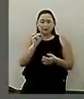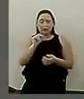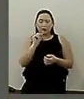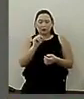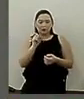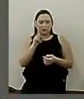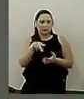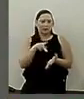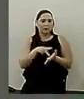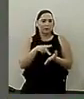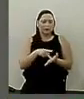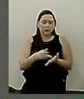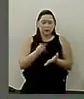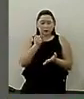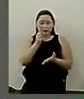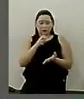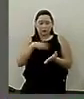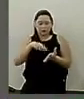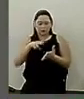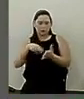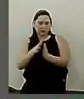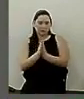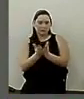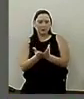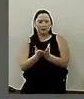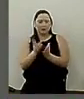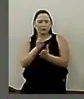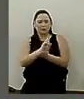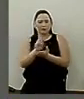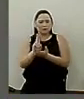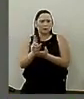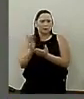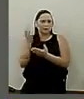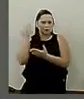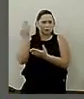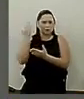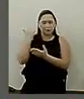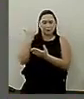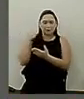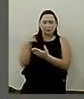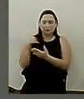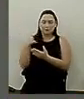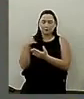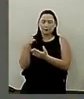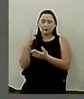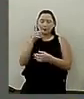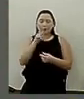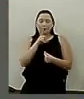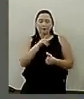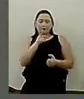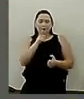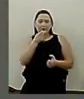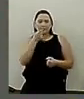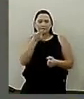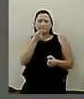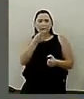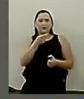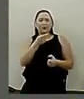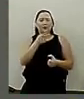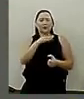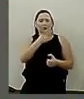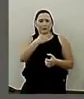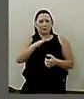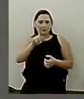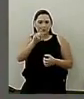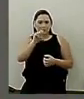trata. Quando você lê a Bíblia, o nome mais antigo e a primeira vez que o Mar da Galileia é mencionado é lá em Números,